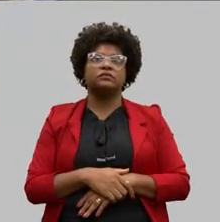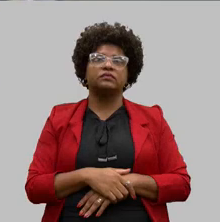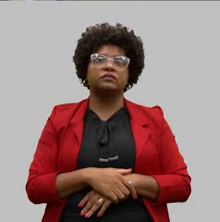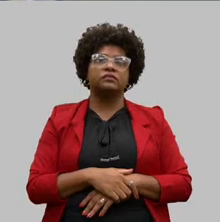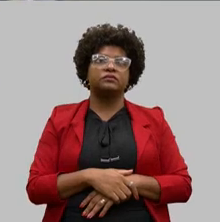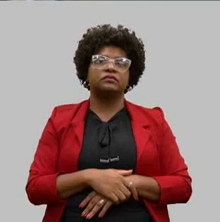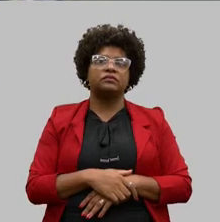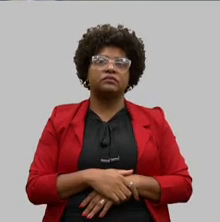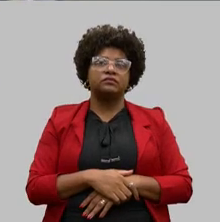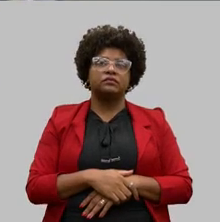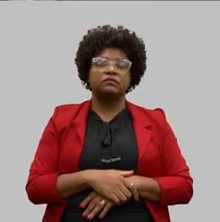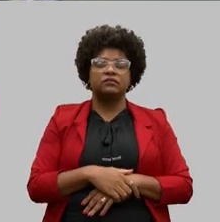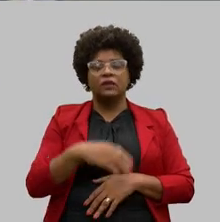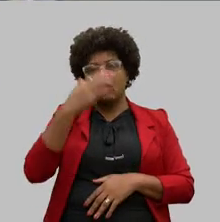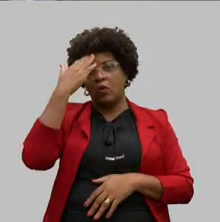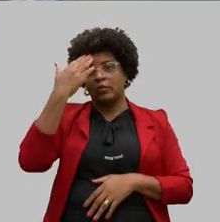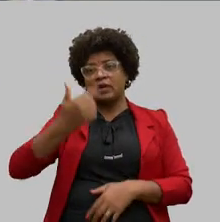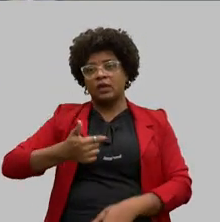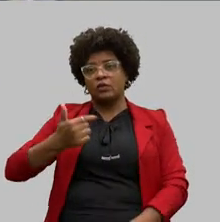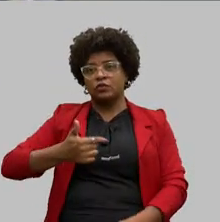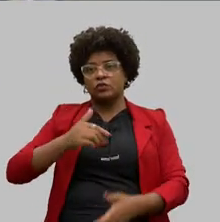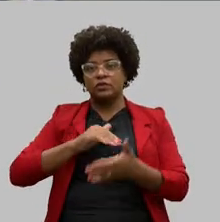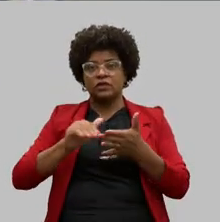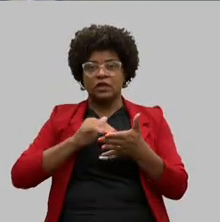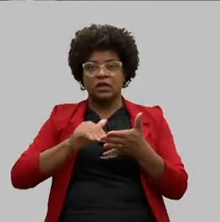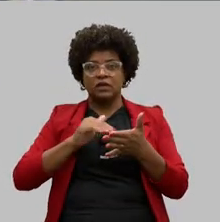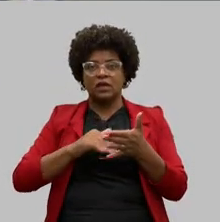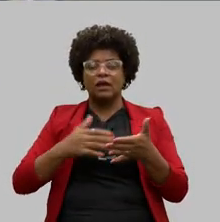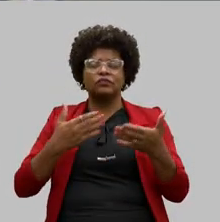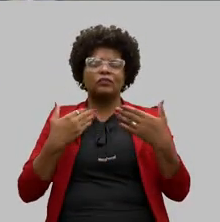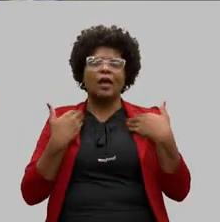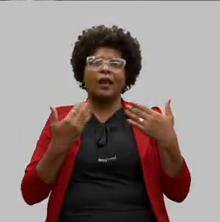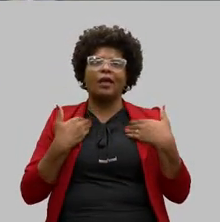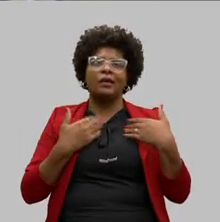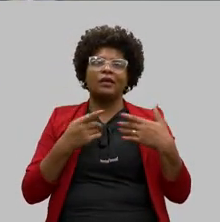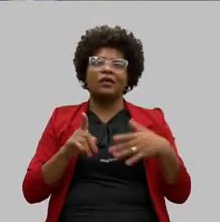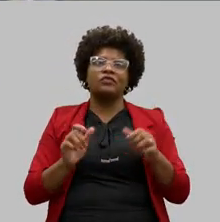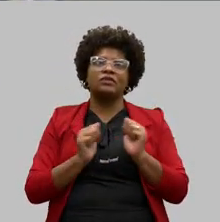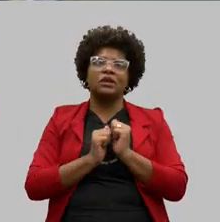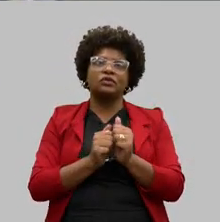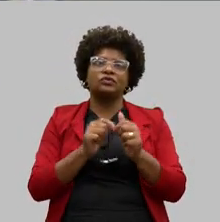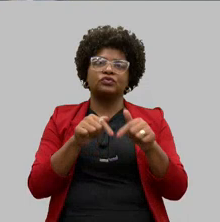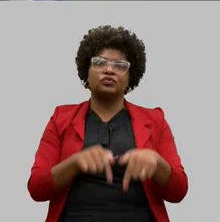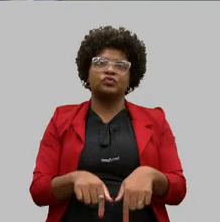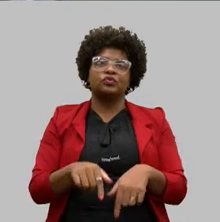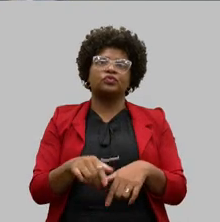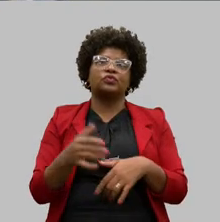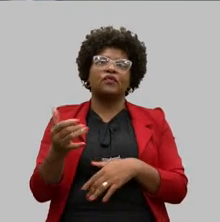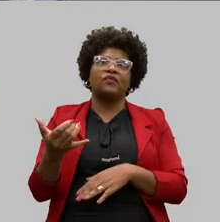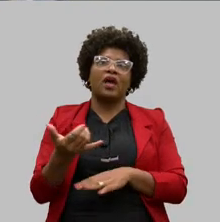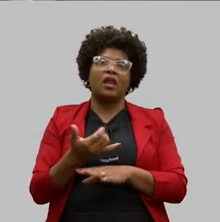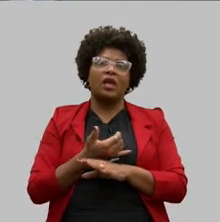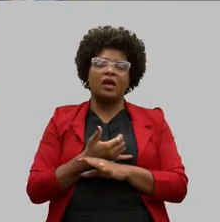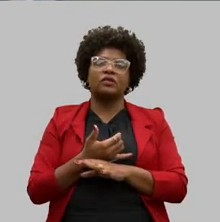ao subsecretário do Ilo uma alegria tê-lo conosco trazendo essa mensagem aqui do Governo do Estado e é um gesto né Muito